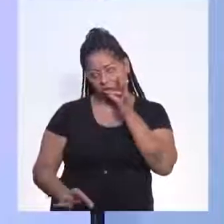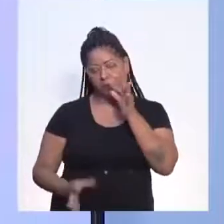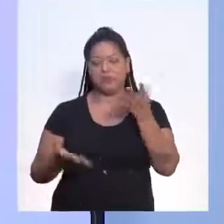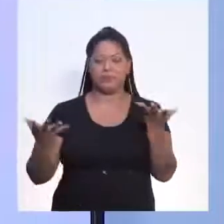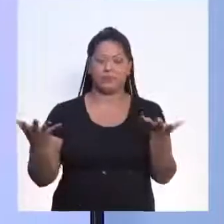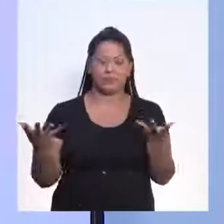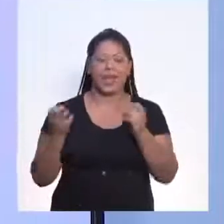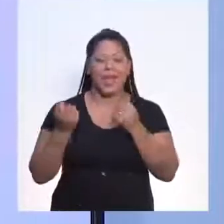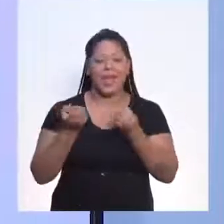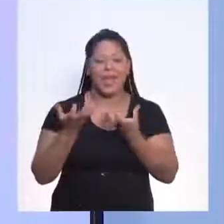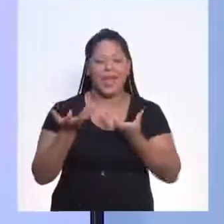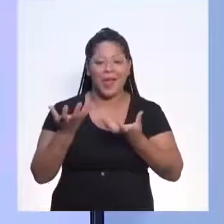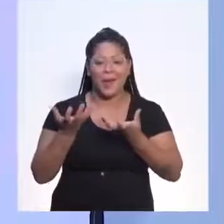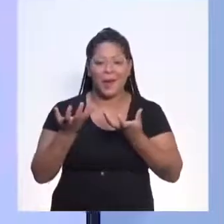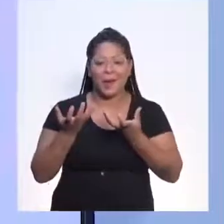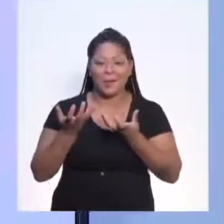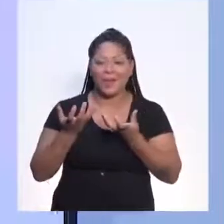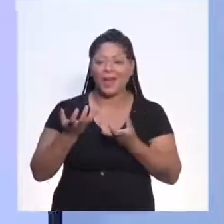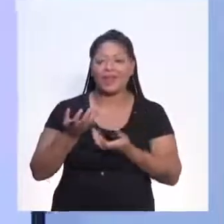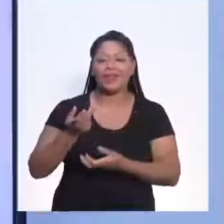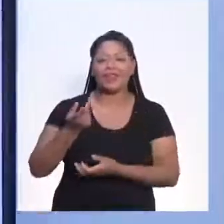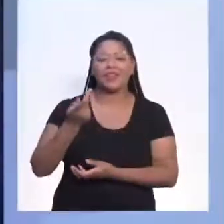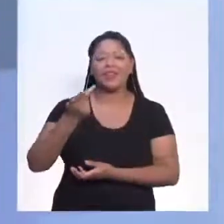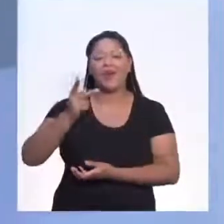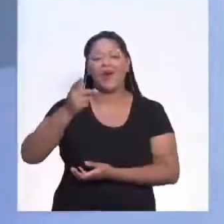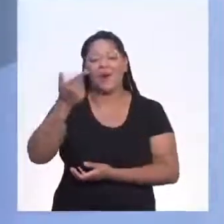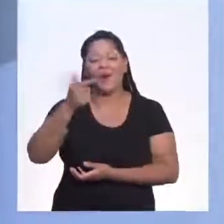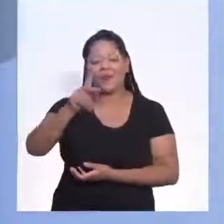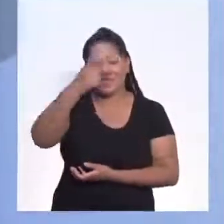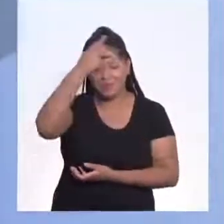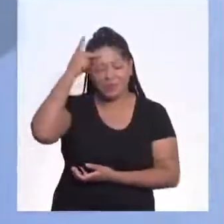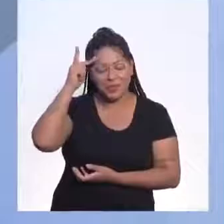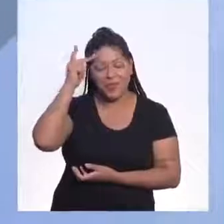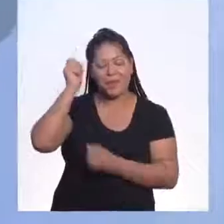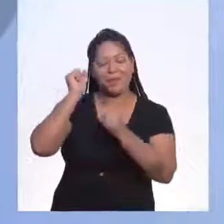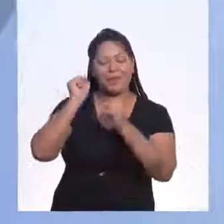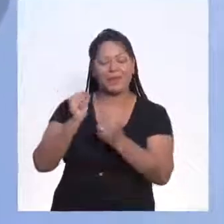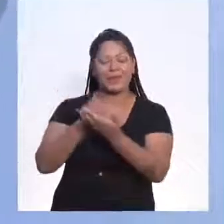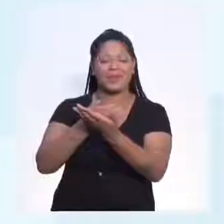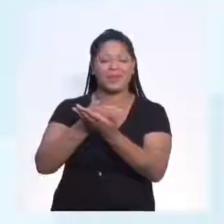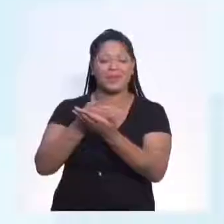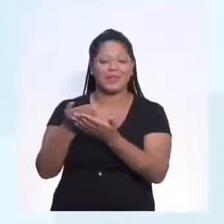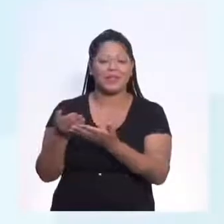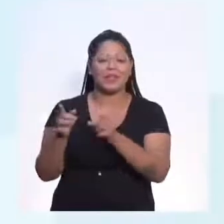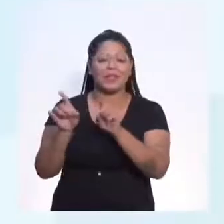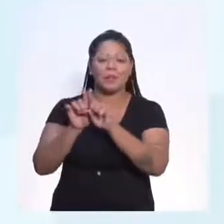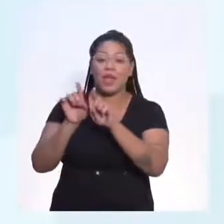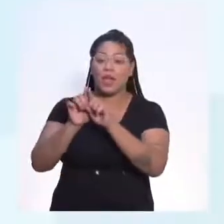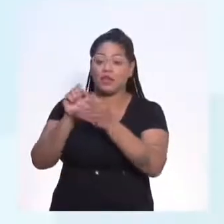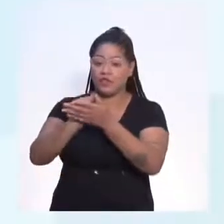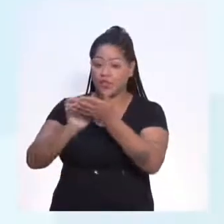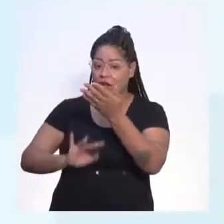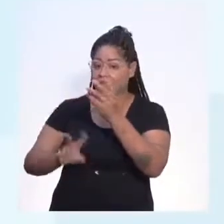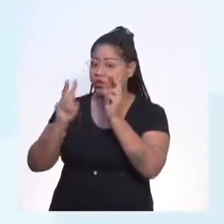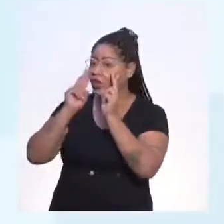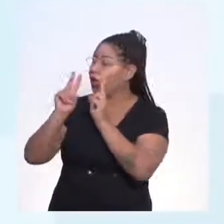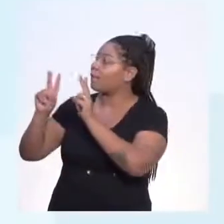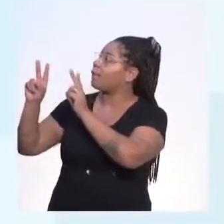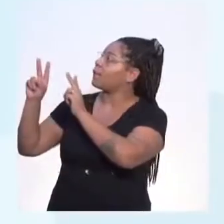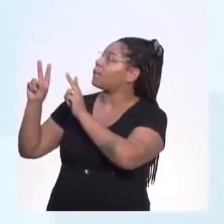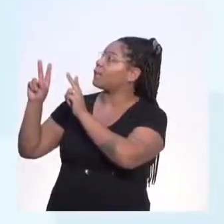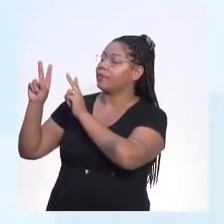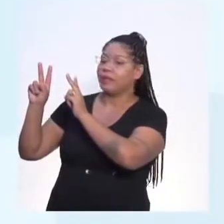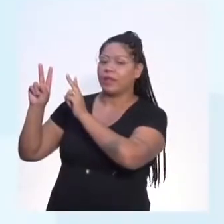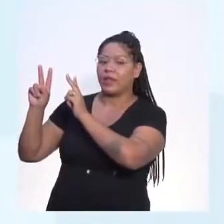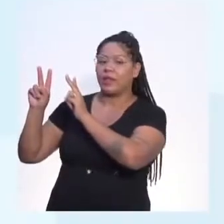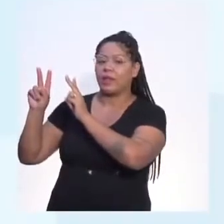passar a palavra, pessoal. Vamos tentar. Então, vou colocar mais uma análise de fonte para vocês. Olha lá na tela. Identifique a